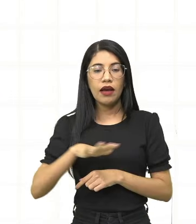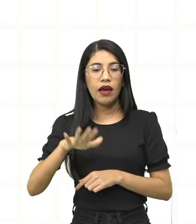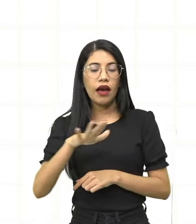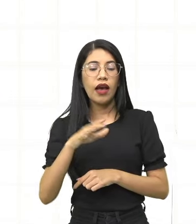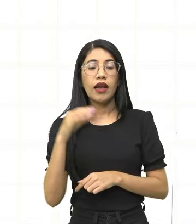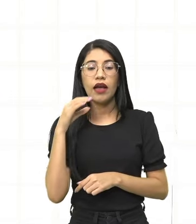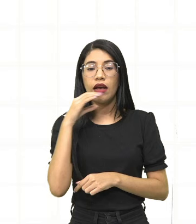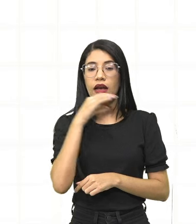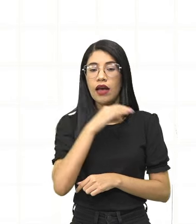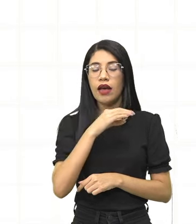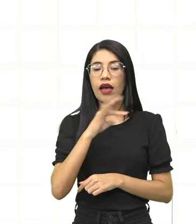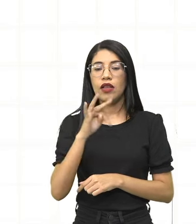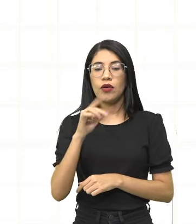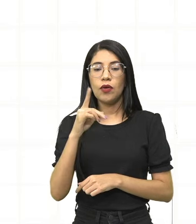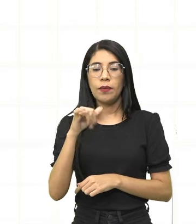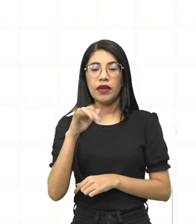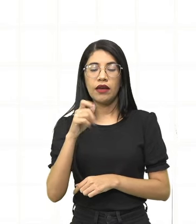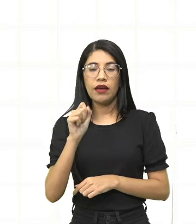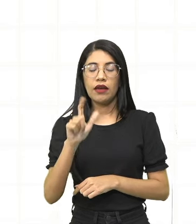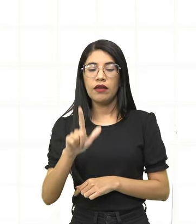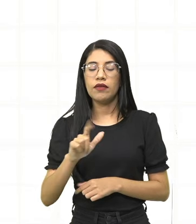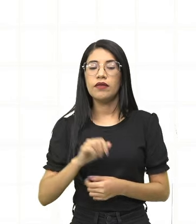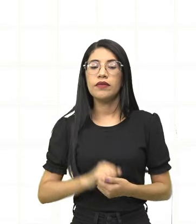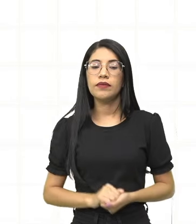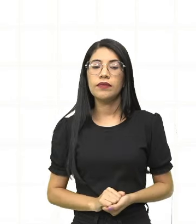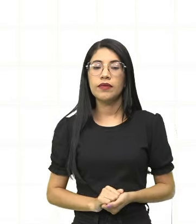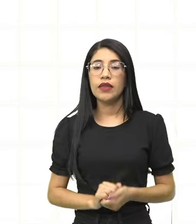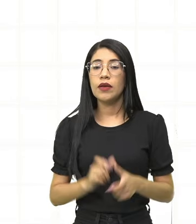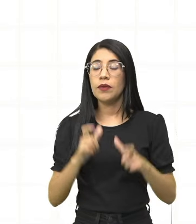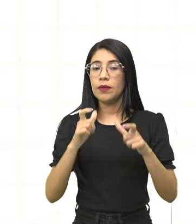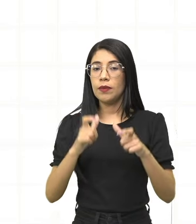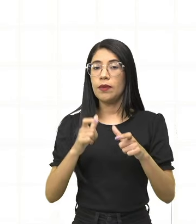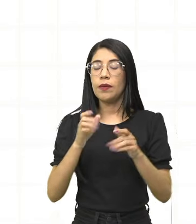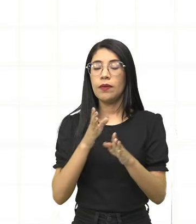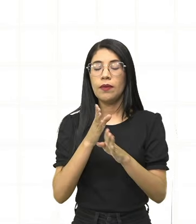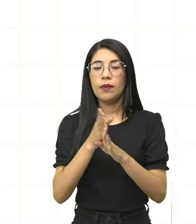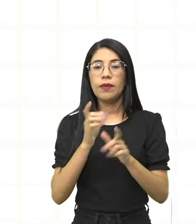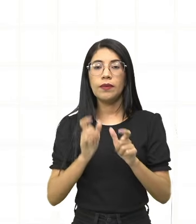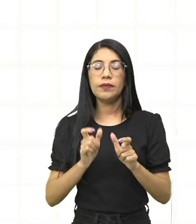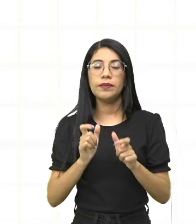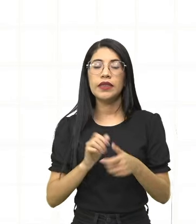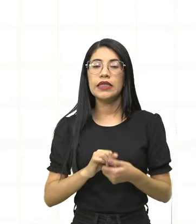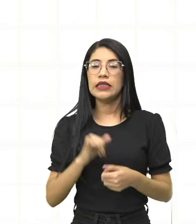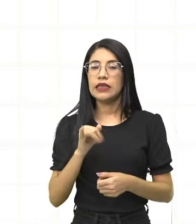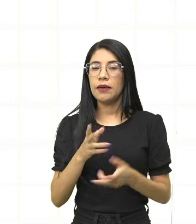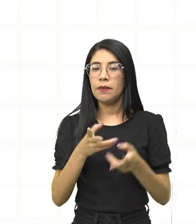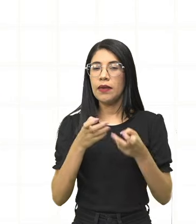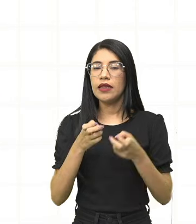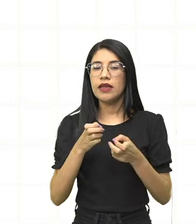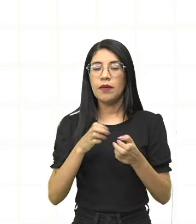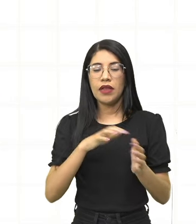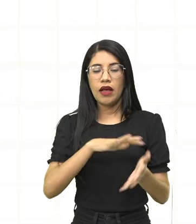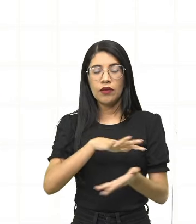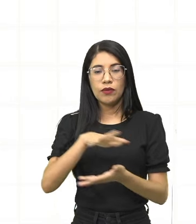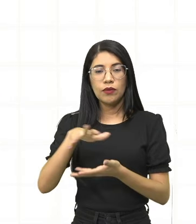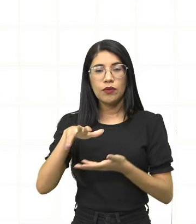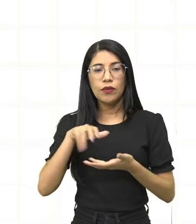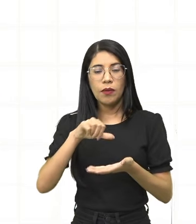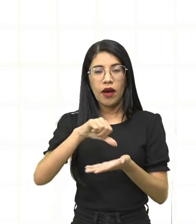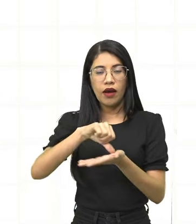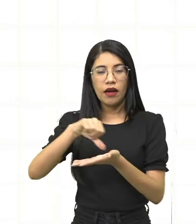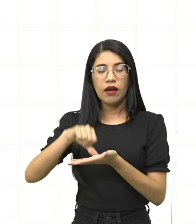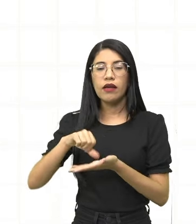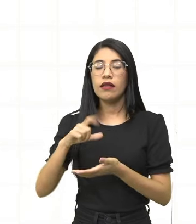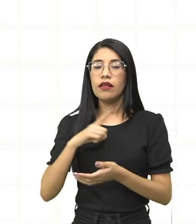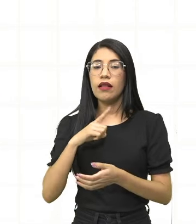chamada de zona tropical. Então, nós estamos localizados aí, se você observar no mapa Mundo, a gente vai ter